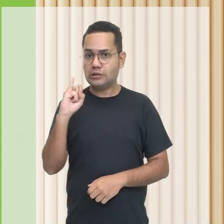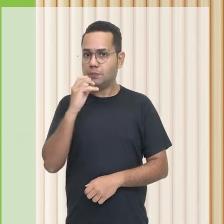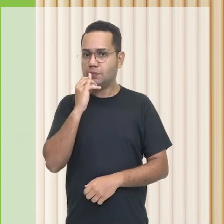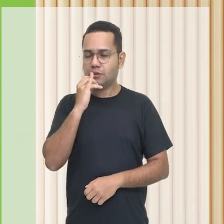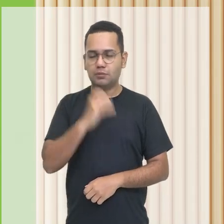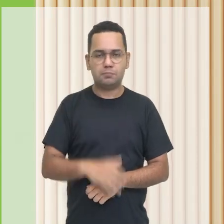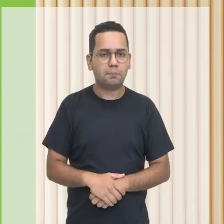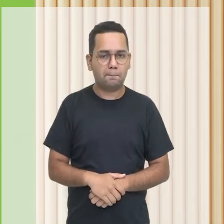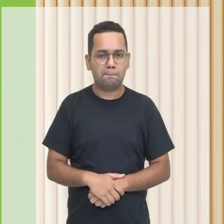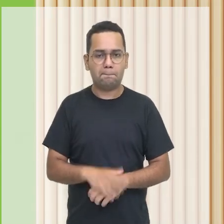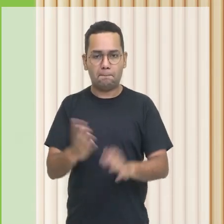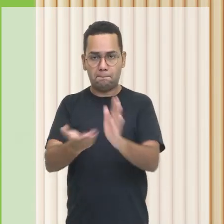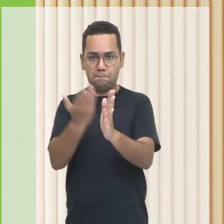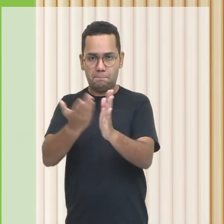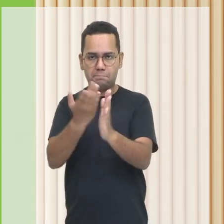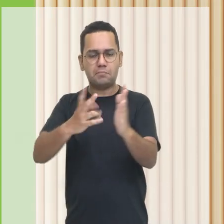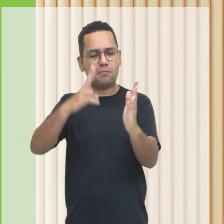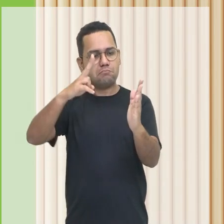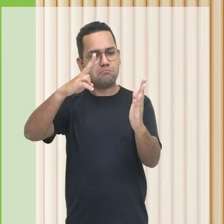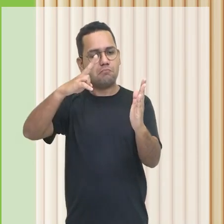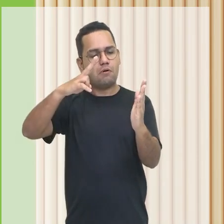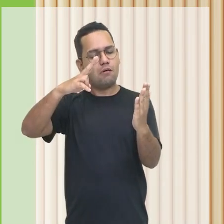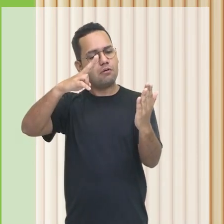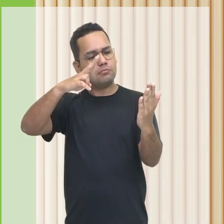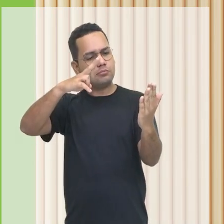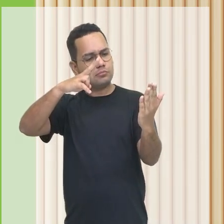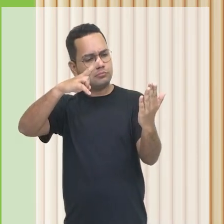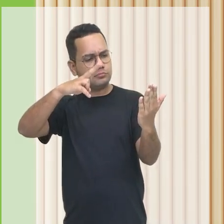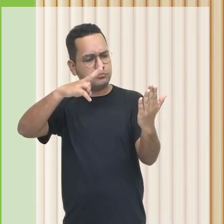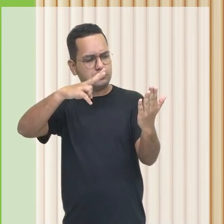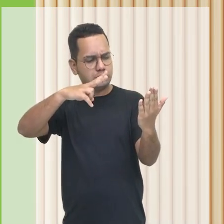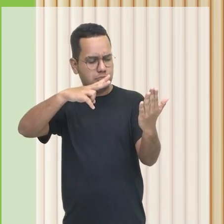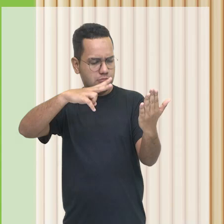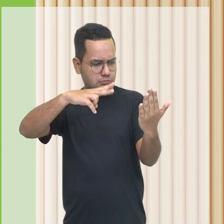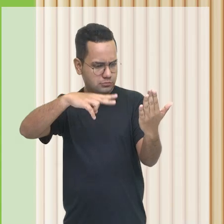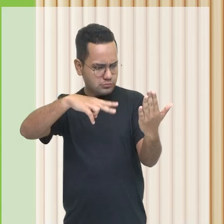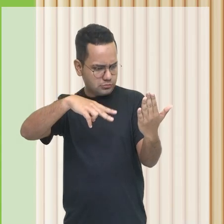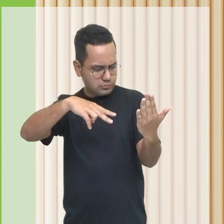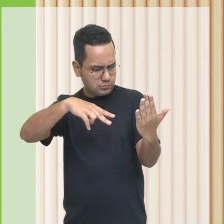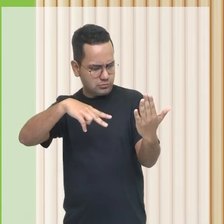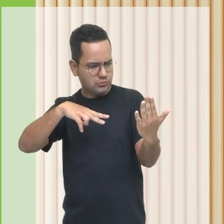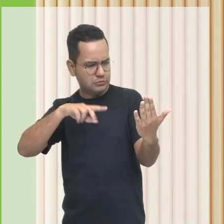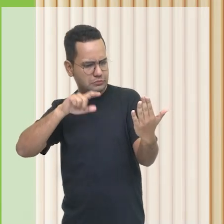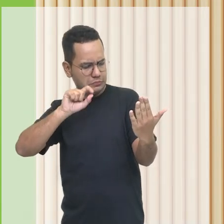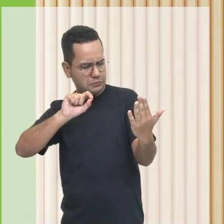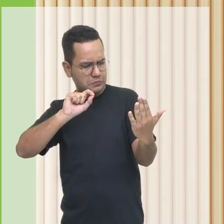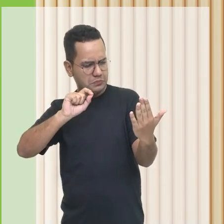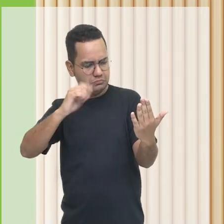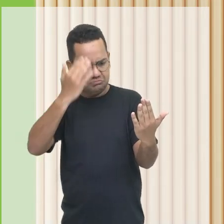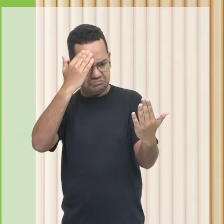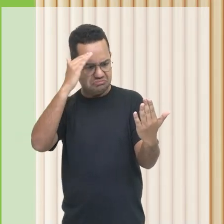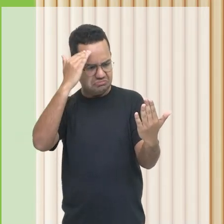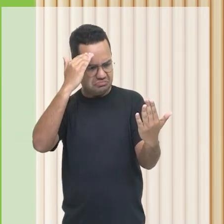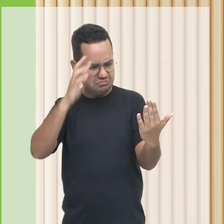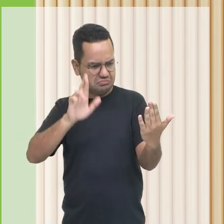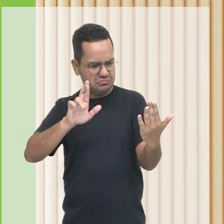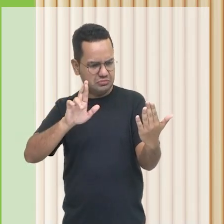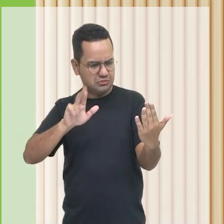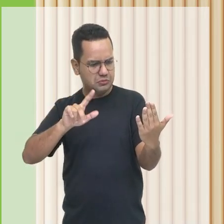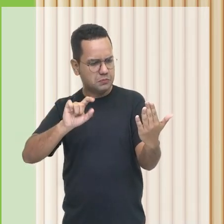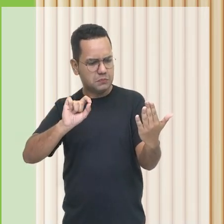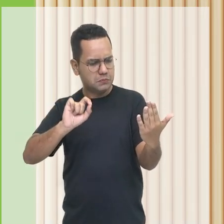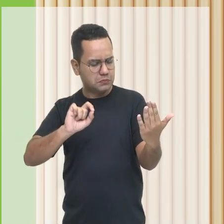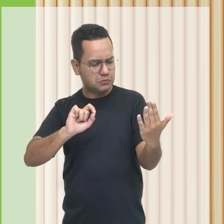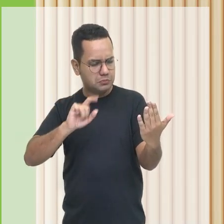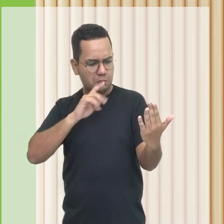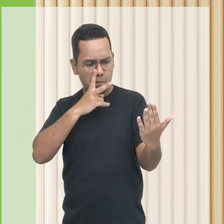quando viam o que Darwin publicou, as pessoas interpretavam como se nós,